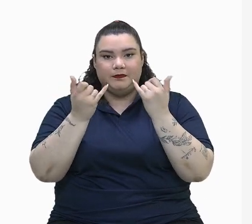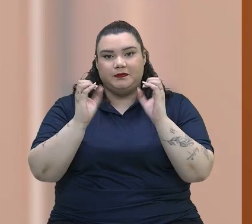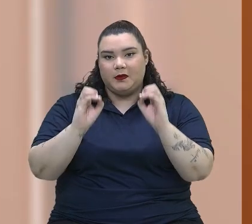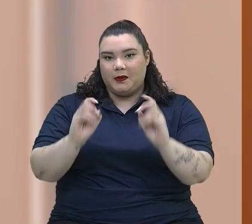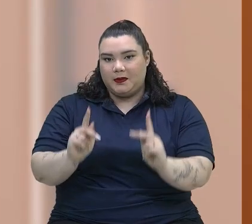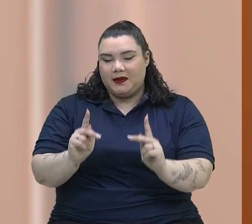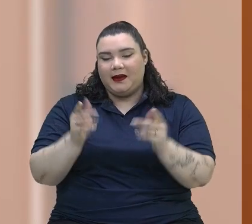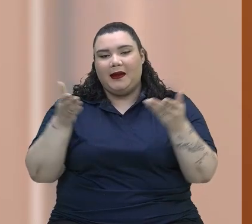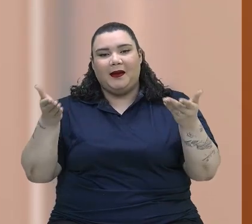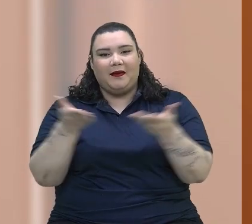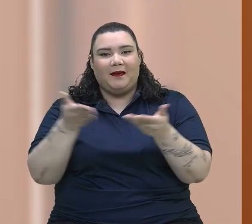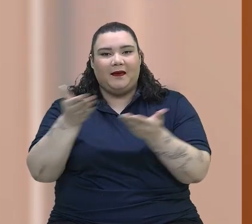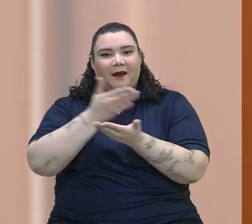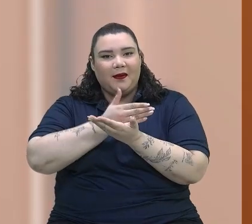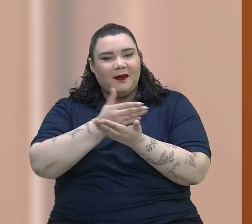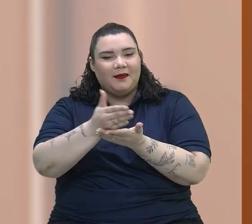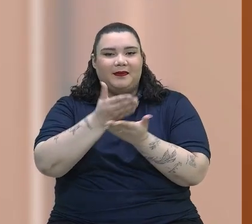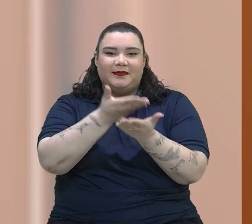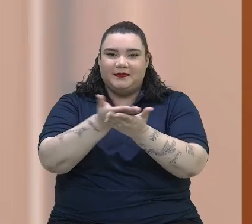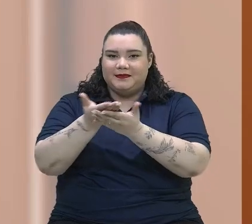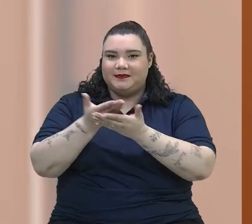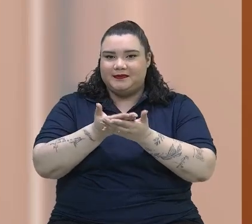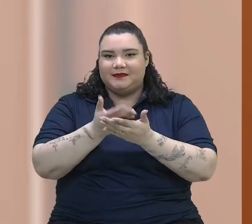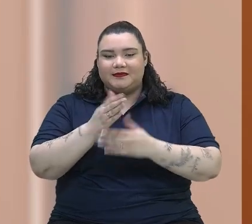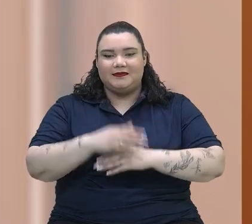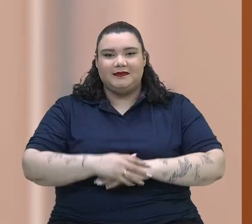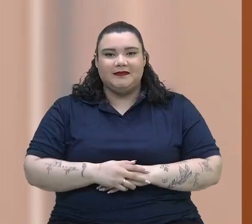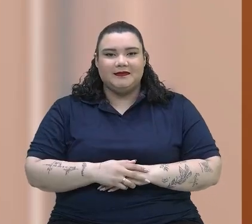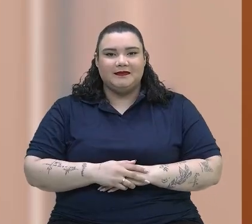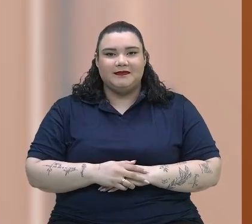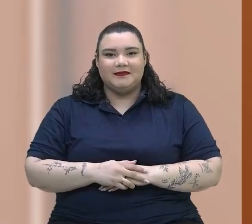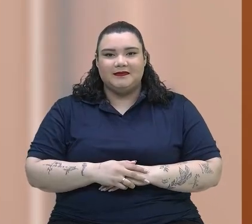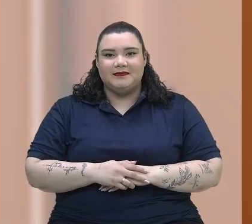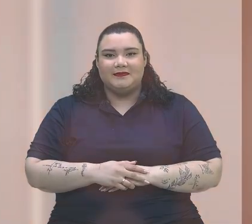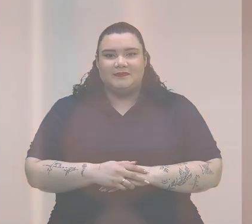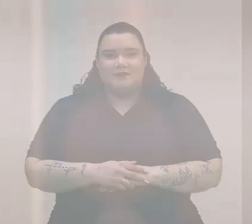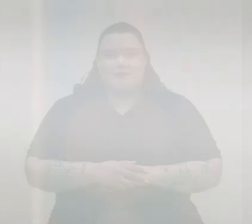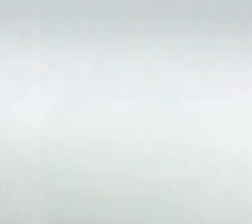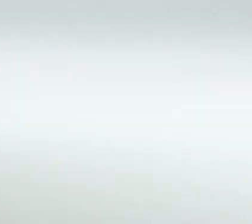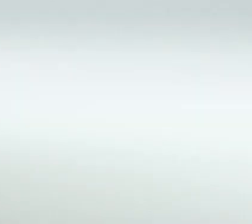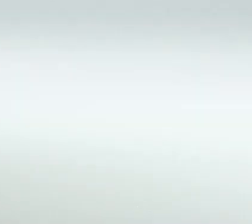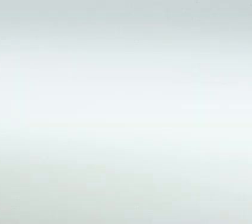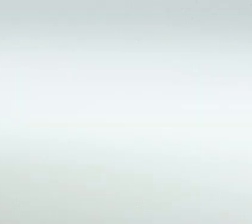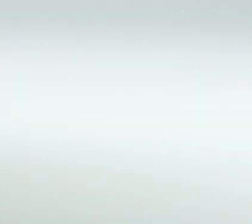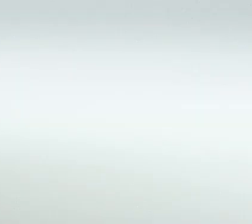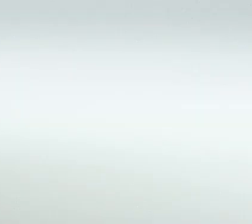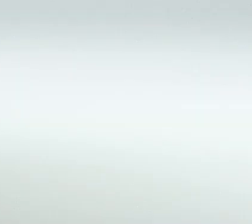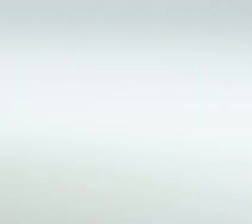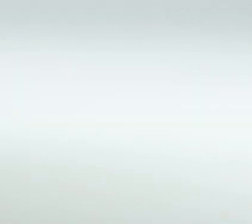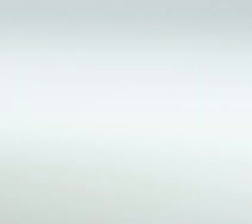Vamos agora iniciar a nossa aula. Vamos juntos!